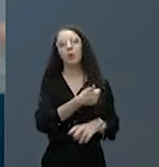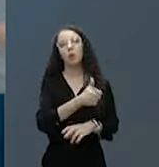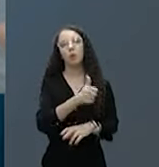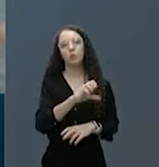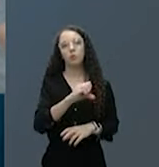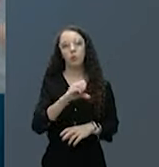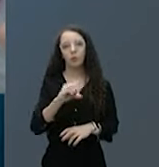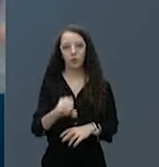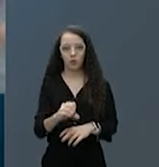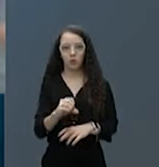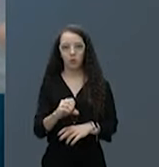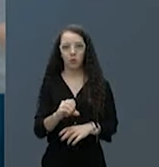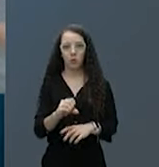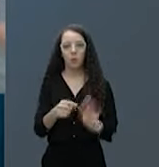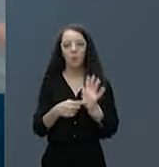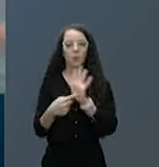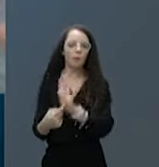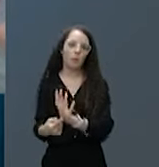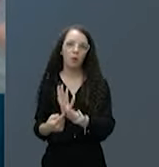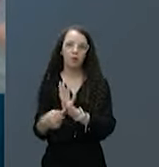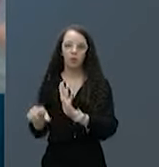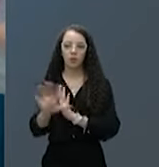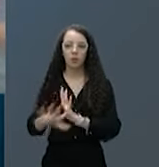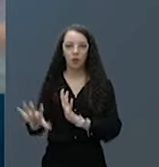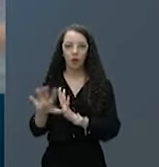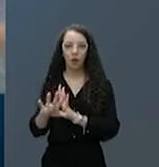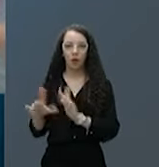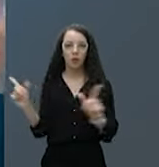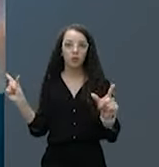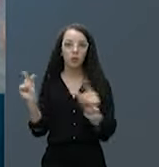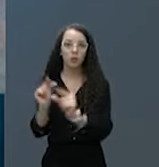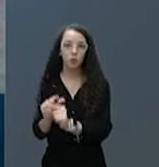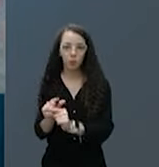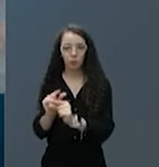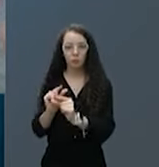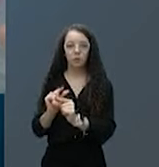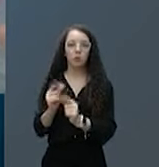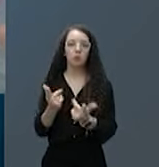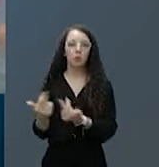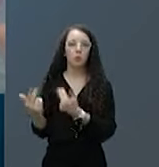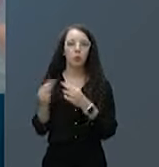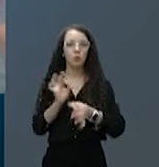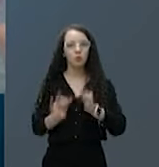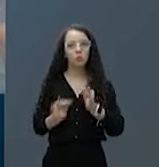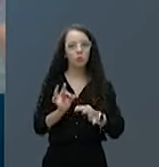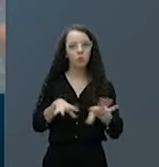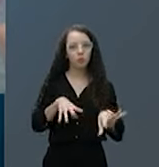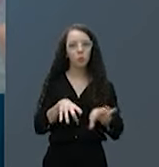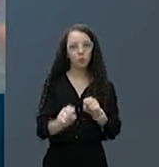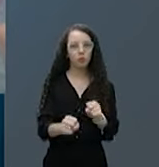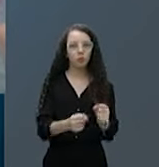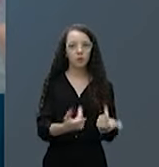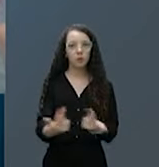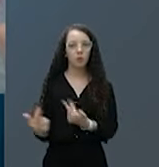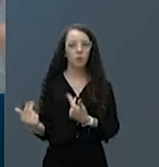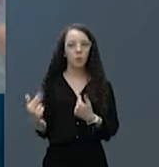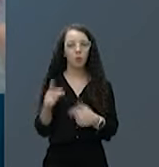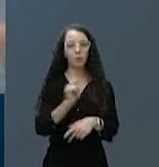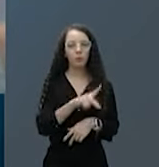restrito do juiz de conformação, segundo o ensinamento dos professores Silvano Flumiga e Frederico Keller.